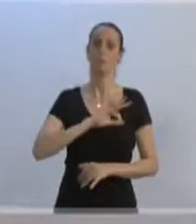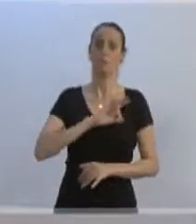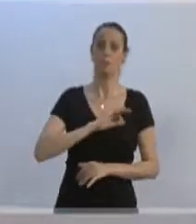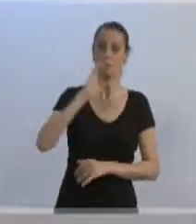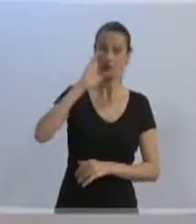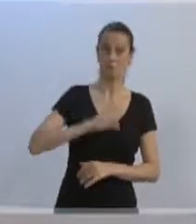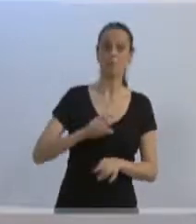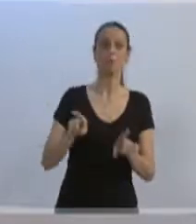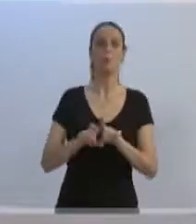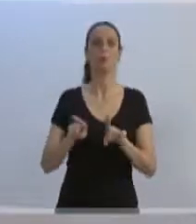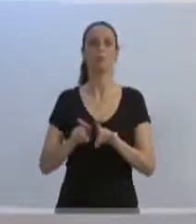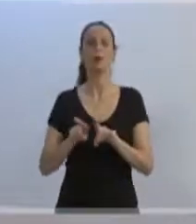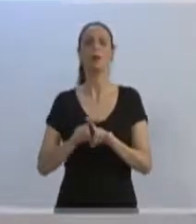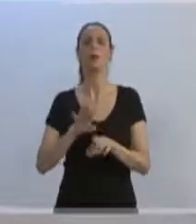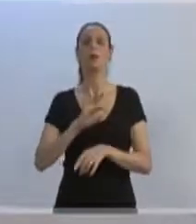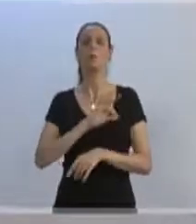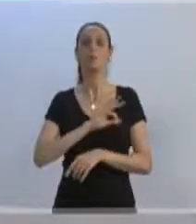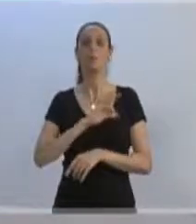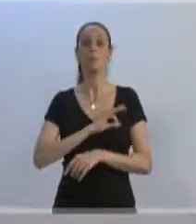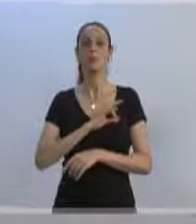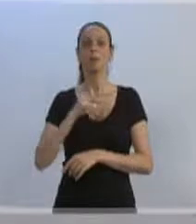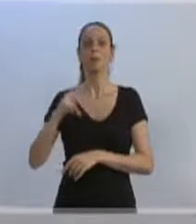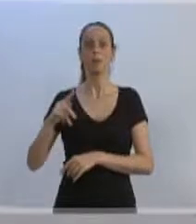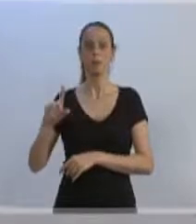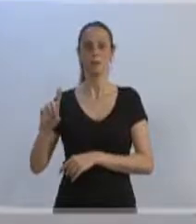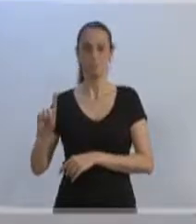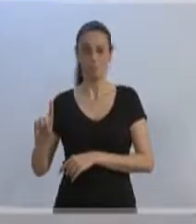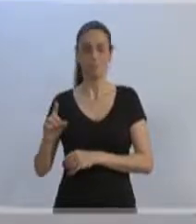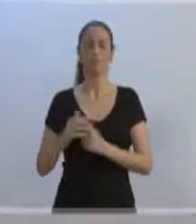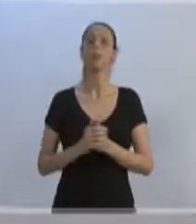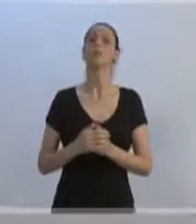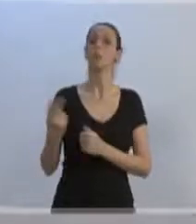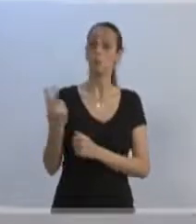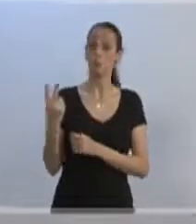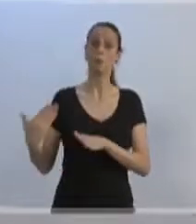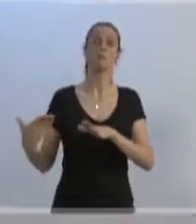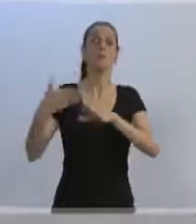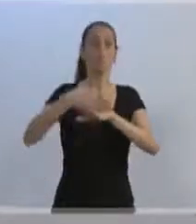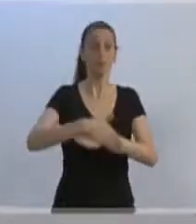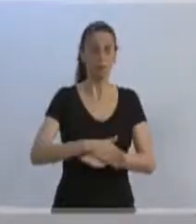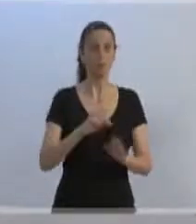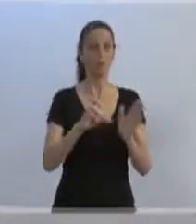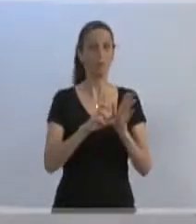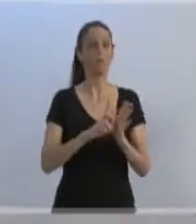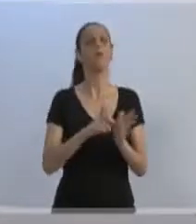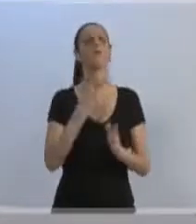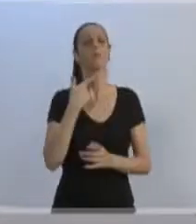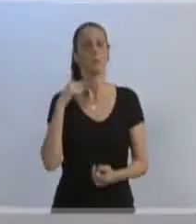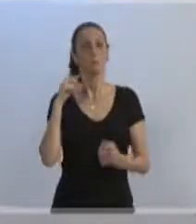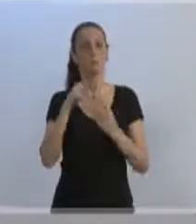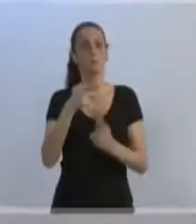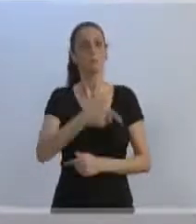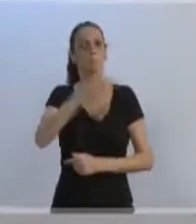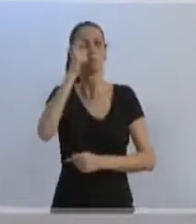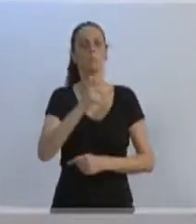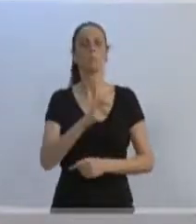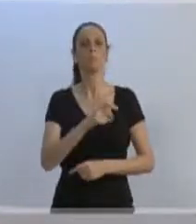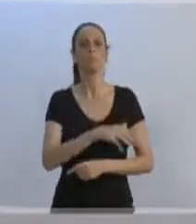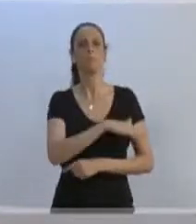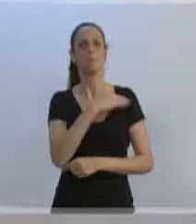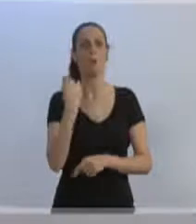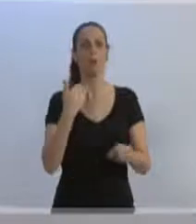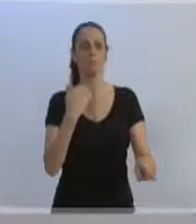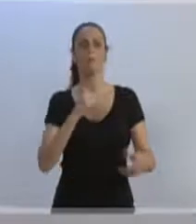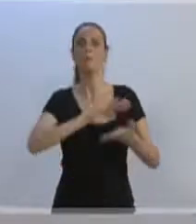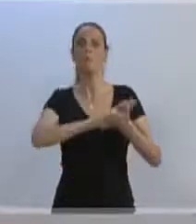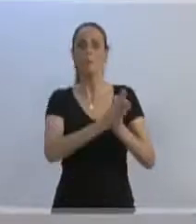que aconteceu não foi assaltar a loja for lá entrar o só matar o policial só matar o policial e sair tocando fazer